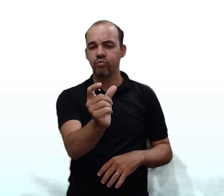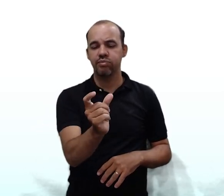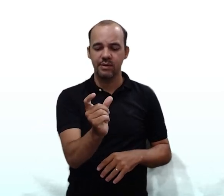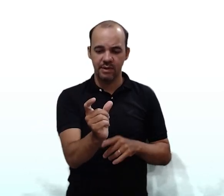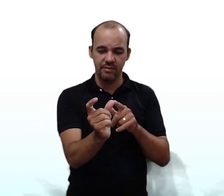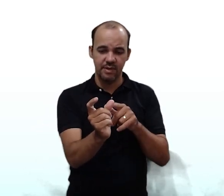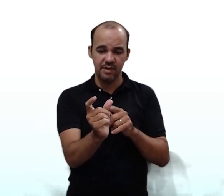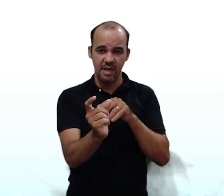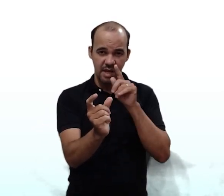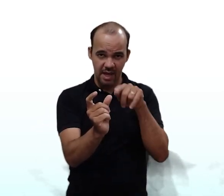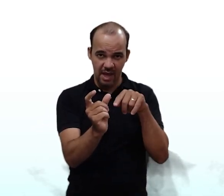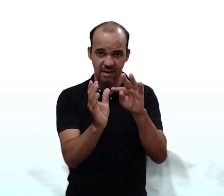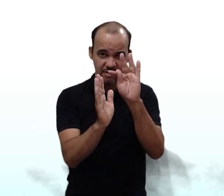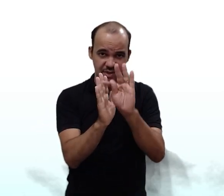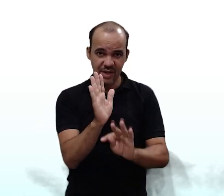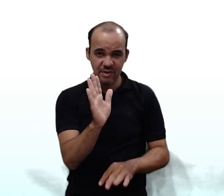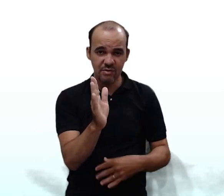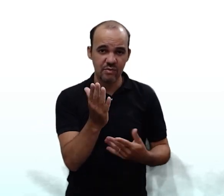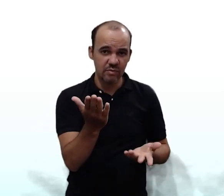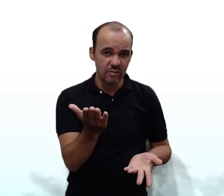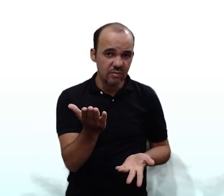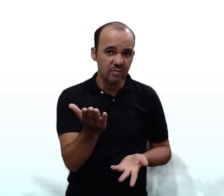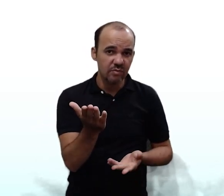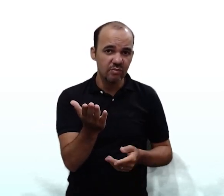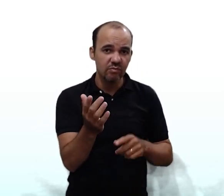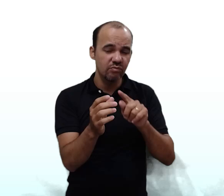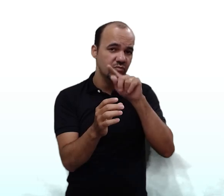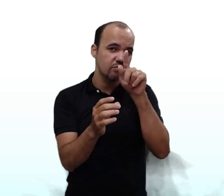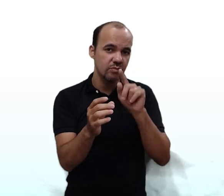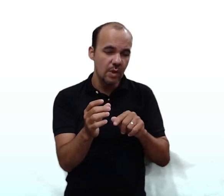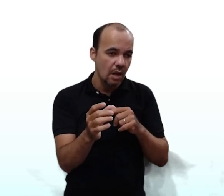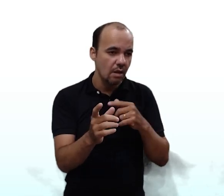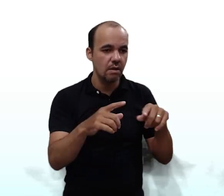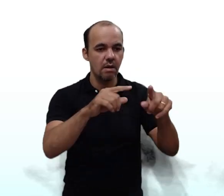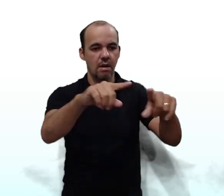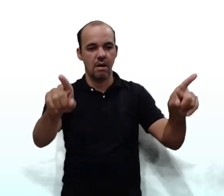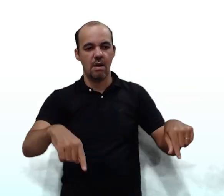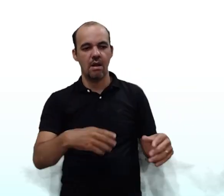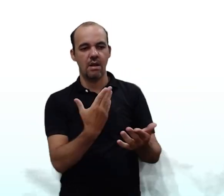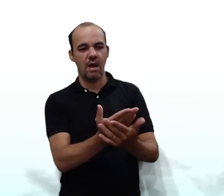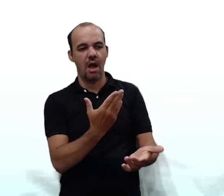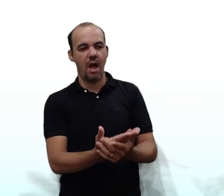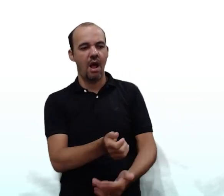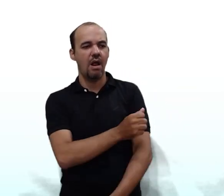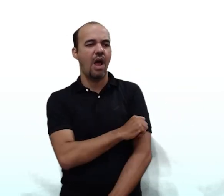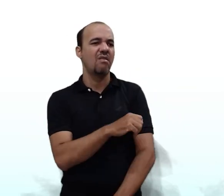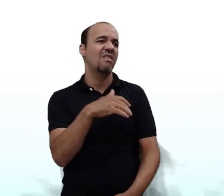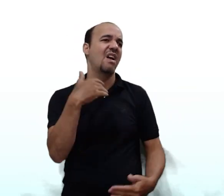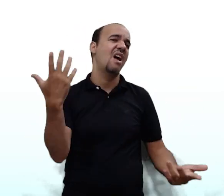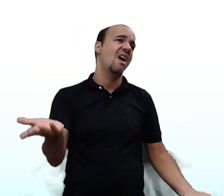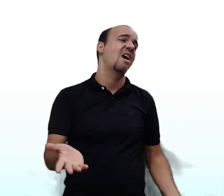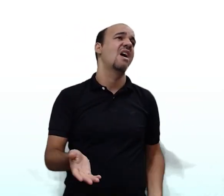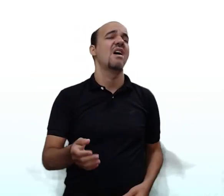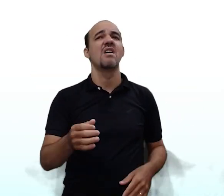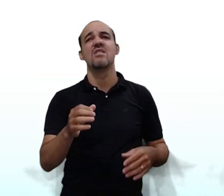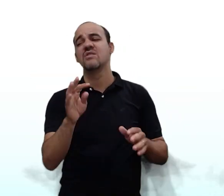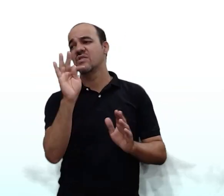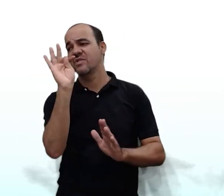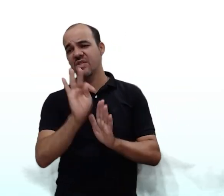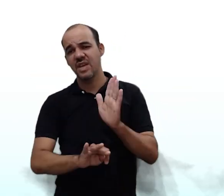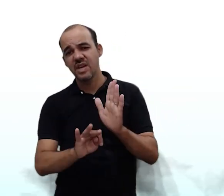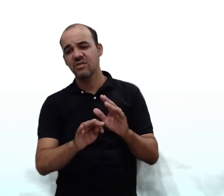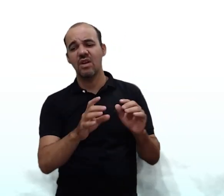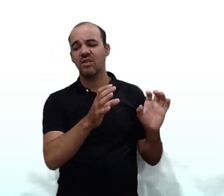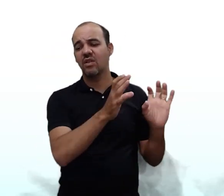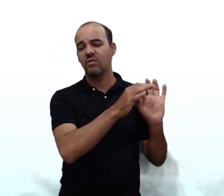ser considerada como um texto? Normalmente, quando eu faço a pergunta em sala, os alunos dizem, Rafa, texto é quando eu tenho ali um conjunto